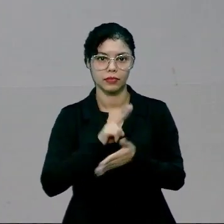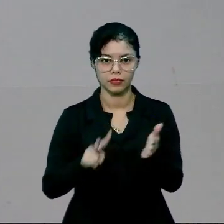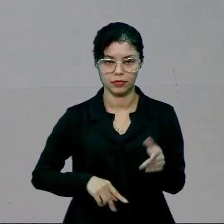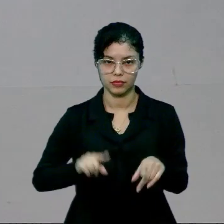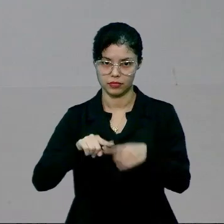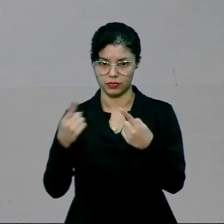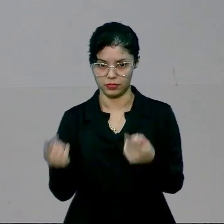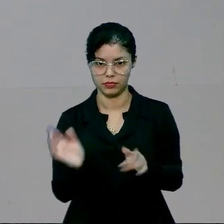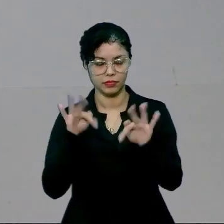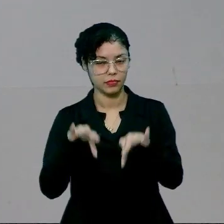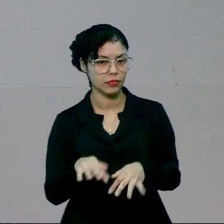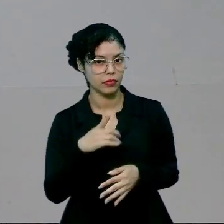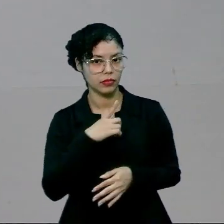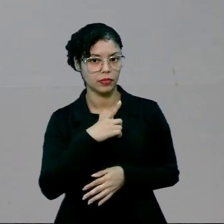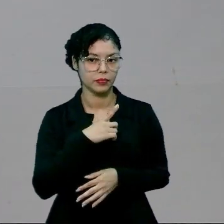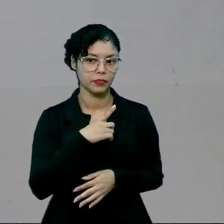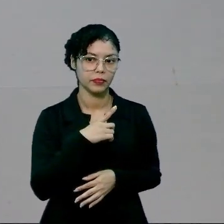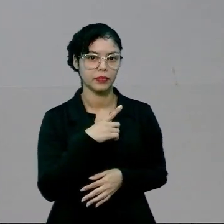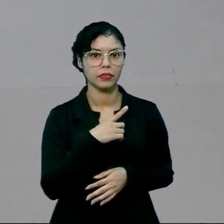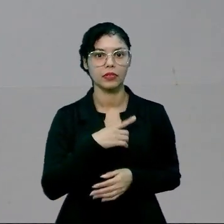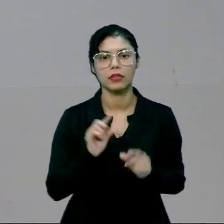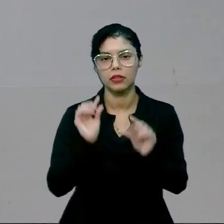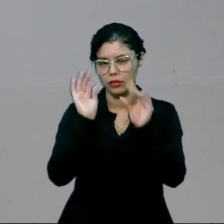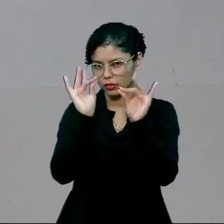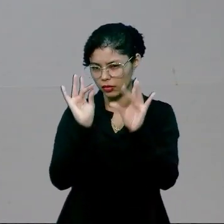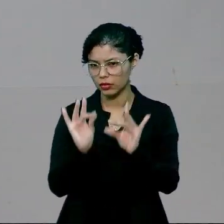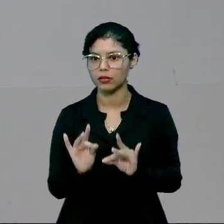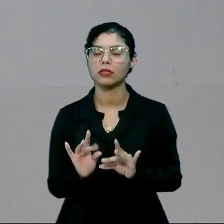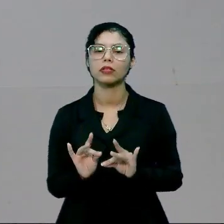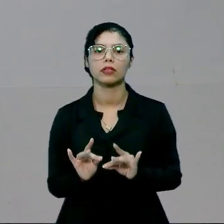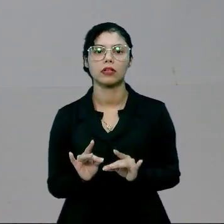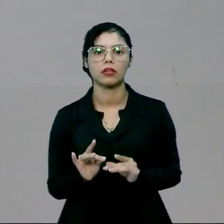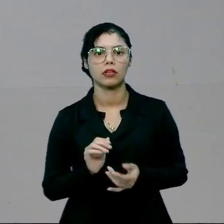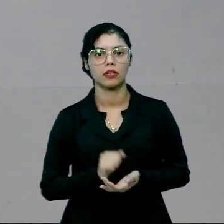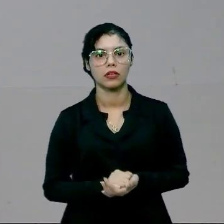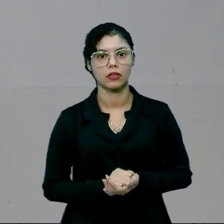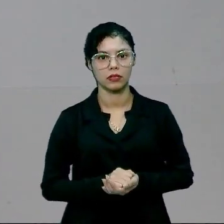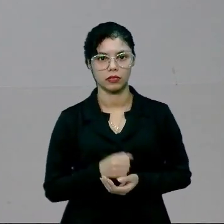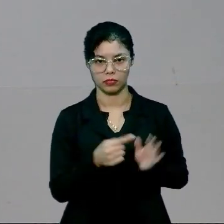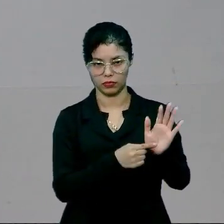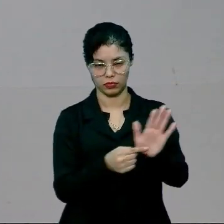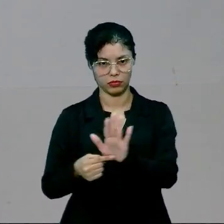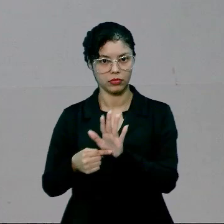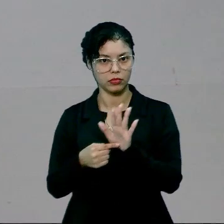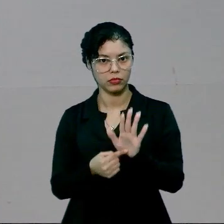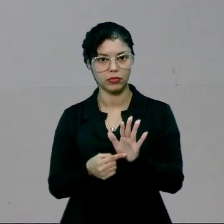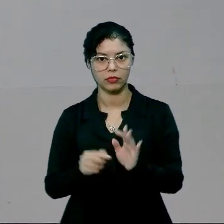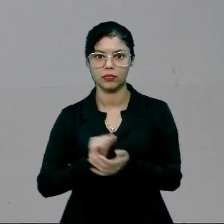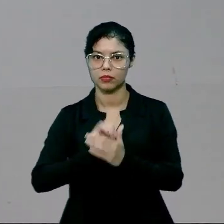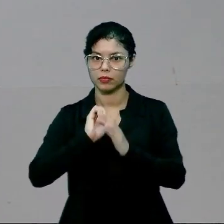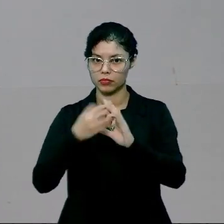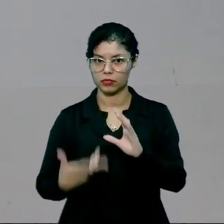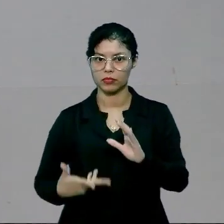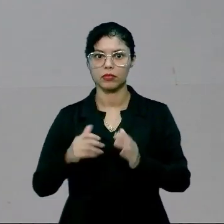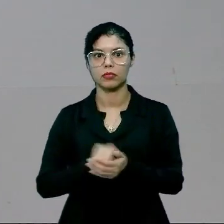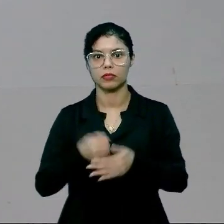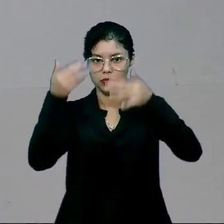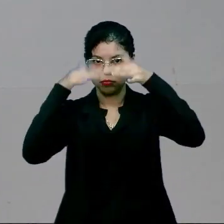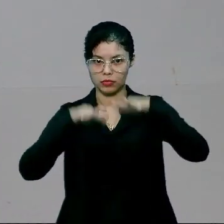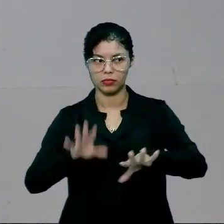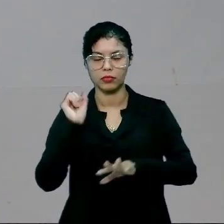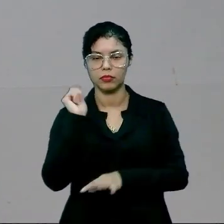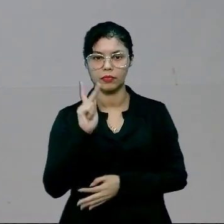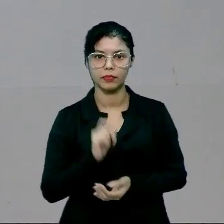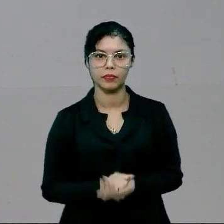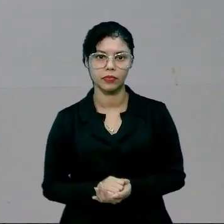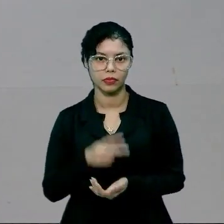tá? Mas, enfim, eu tenho minúcias ali, detalhes que mostram essa característica naturalista,